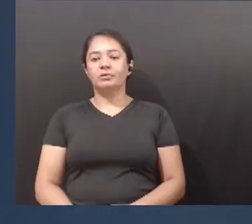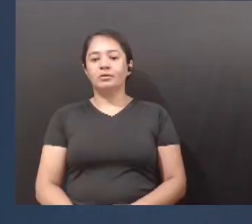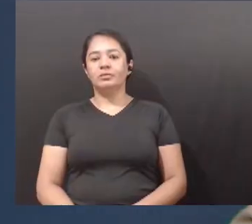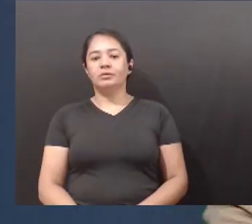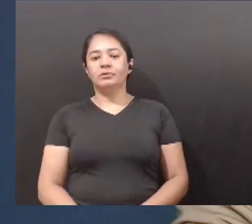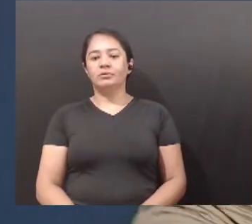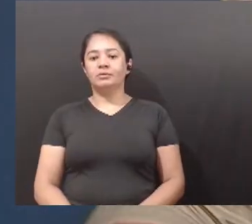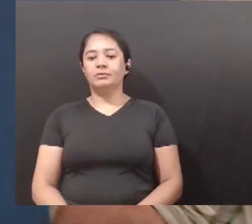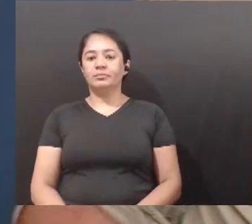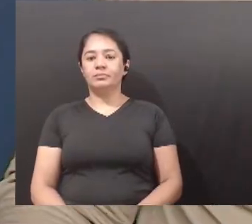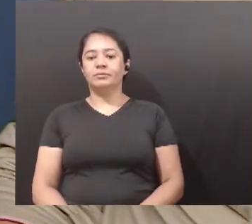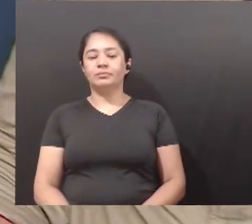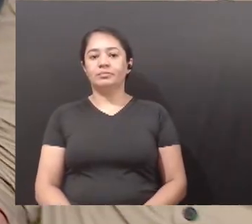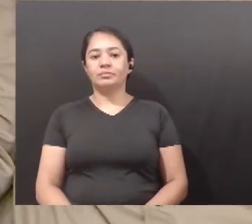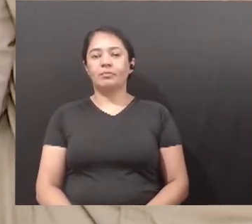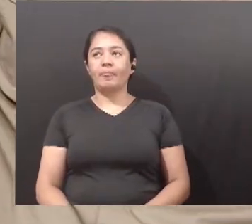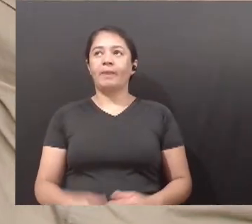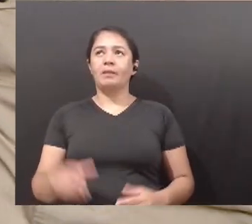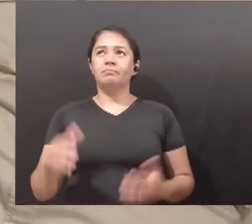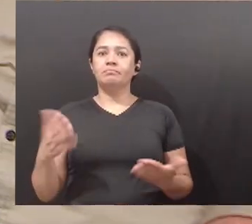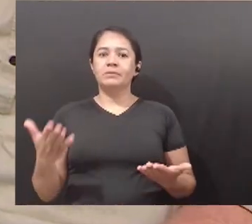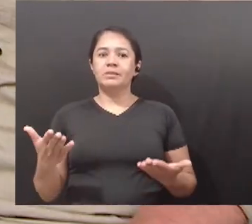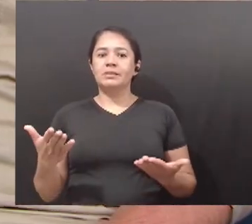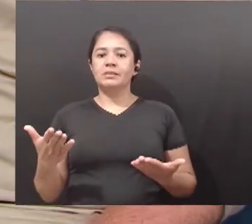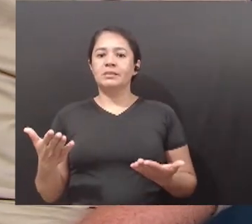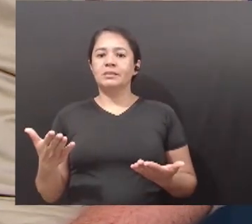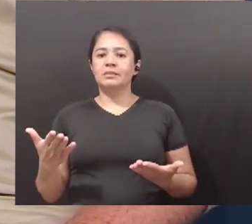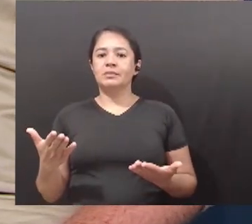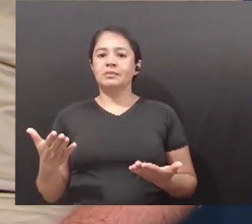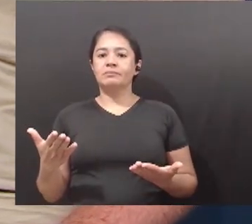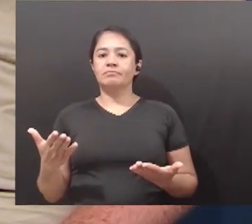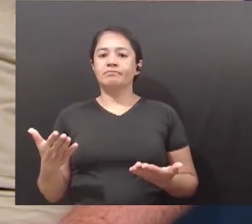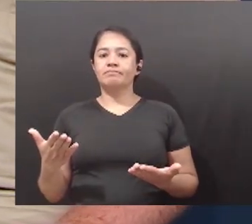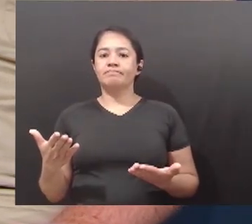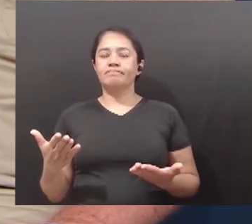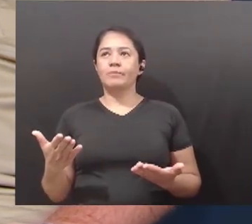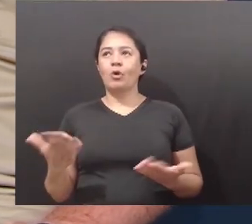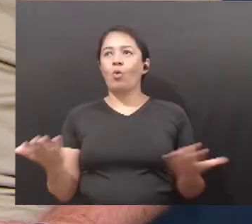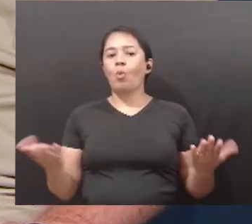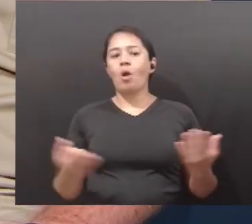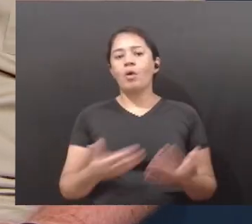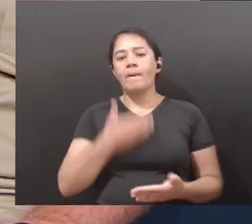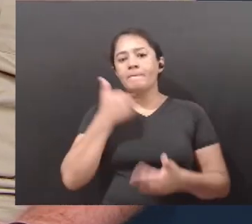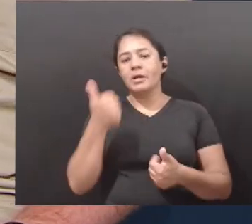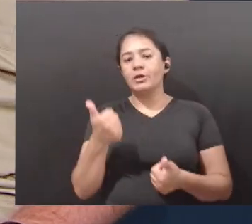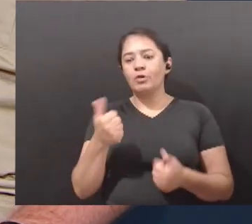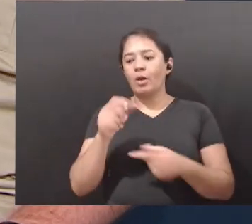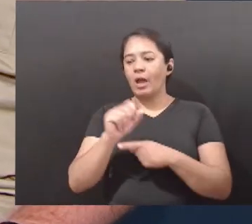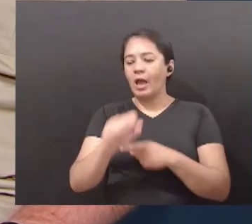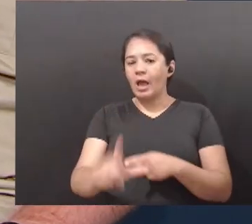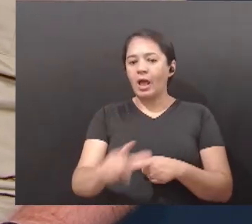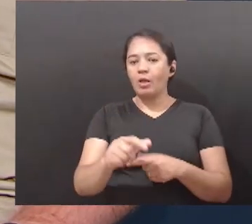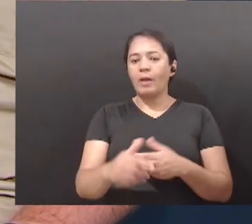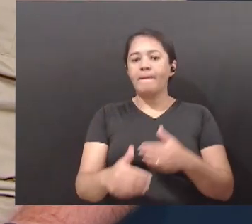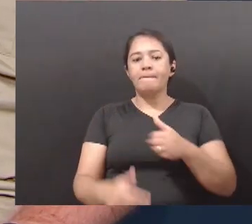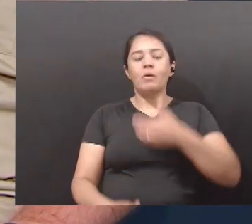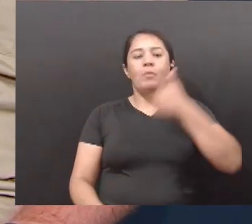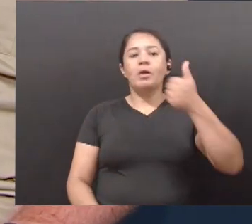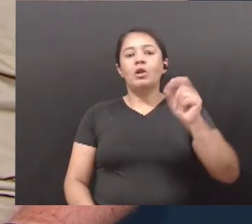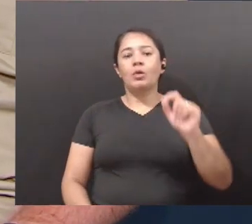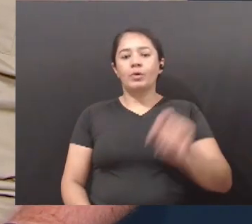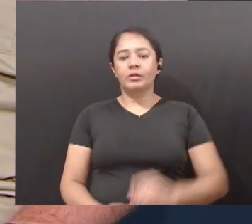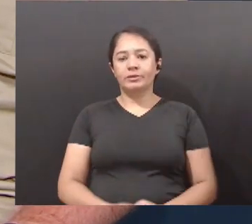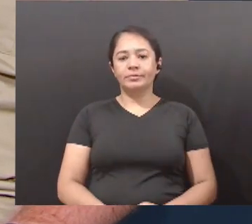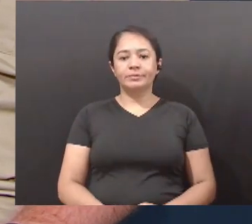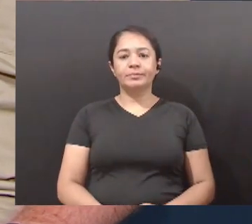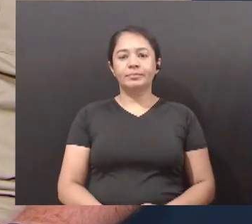E Ronaldo, e as vantagens e as desvantagens de alugar um carro? Primeiras vantagens. Vantagem de alugar um carro. A